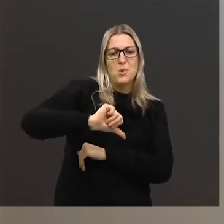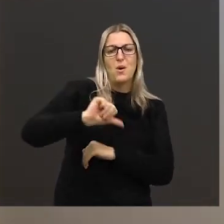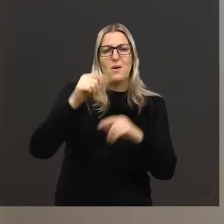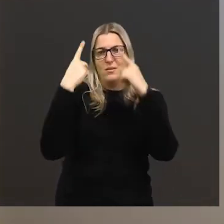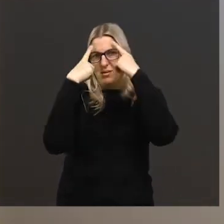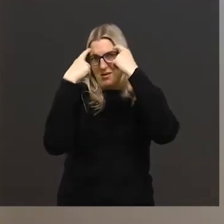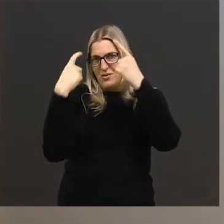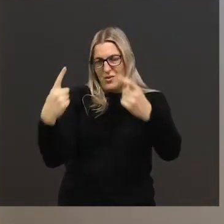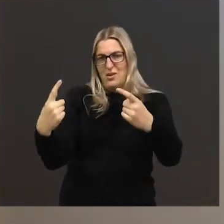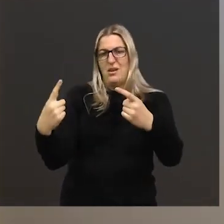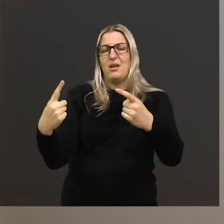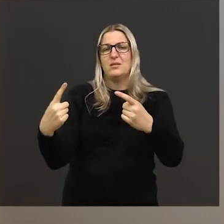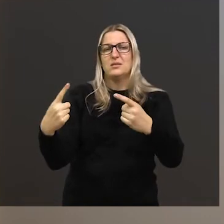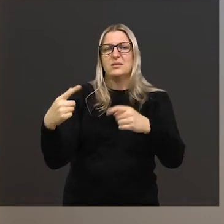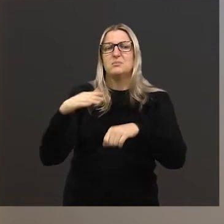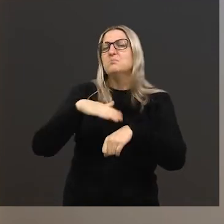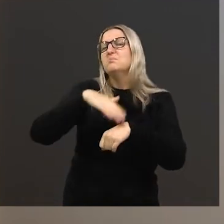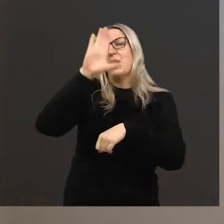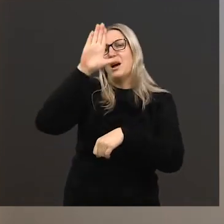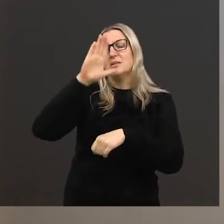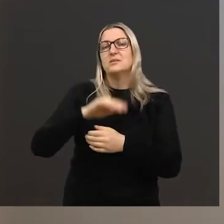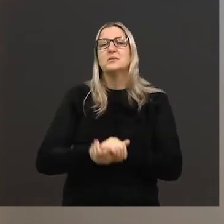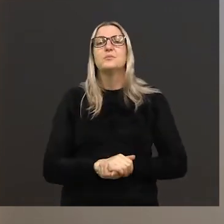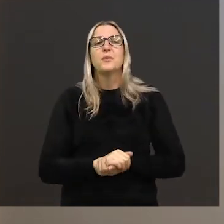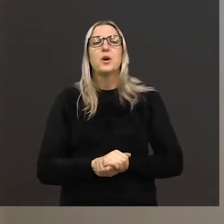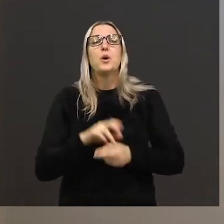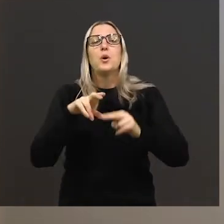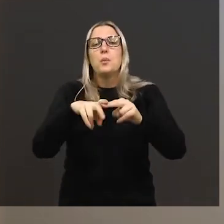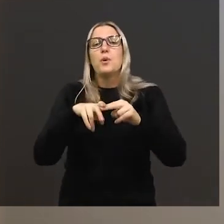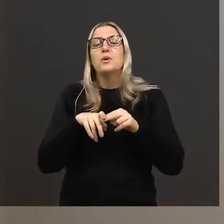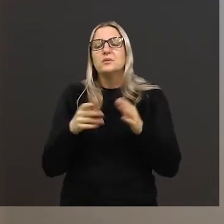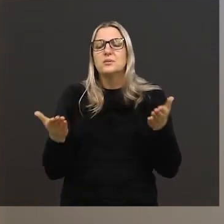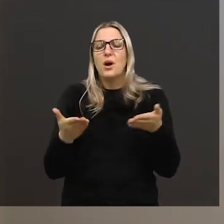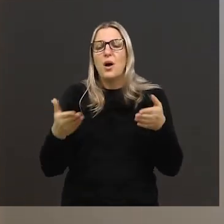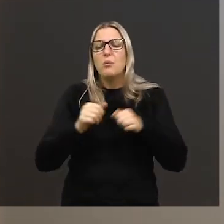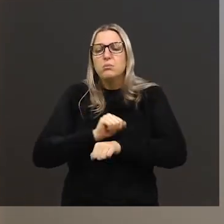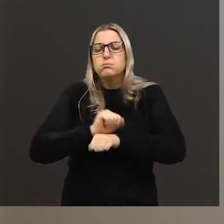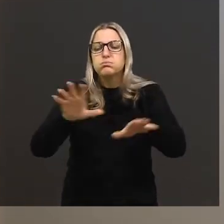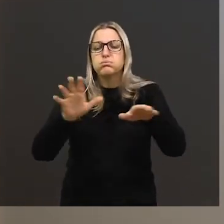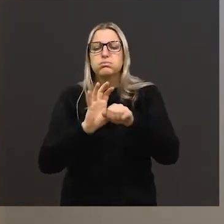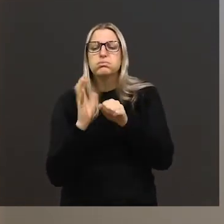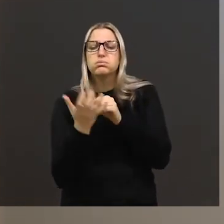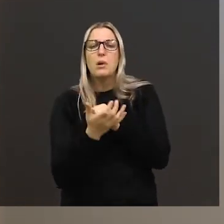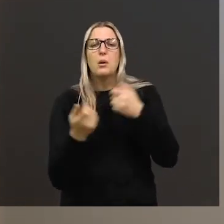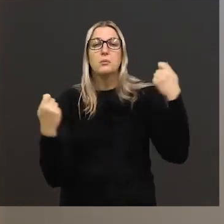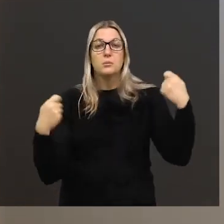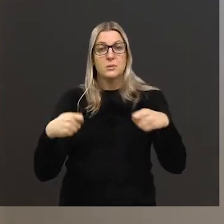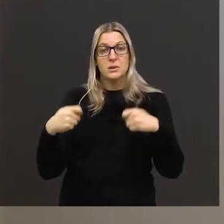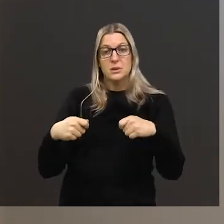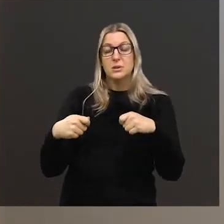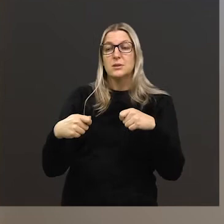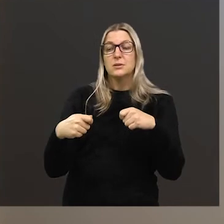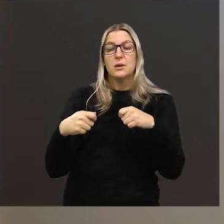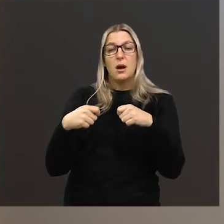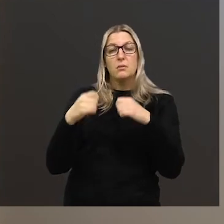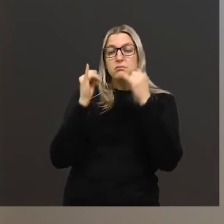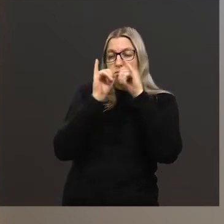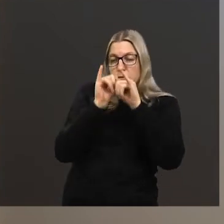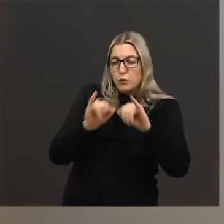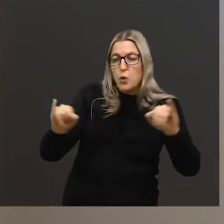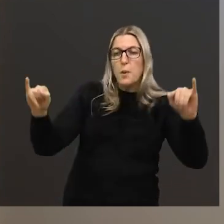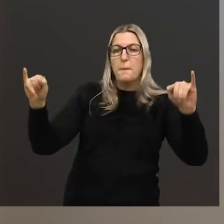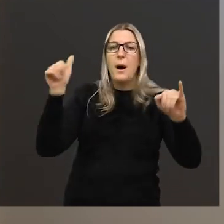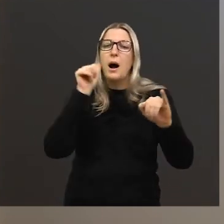ainda torne a situação da violência mais acirrada e mais complexa. Por isso que durante a pandemia a gente precisa ter canais